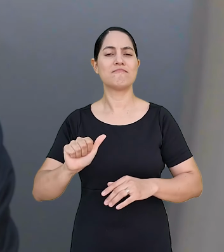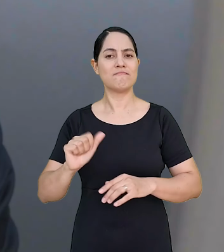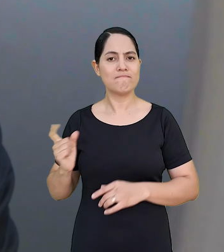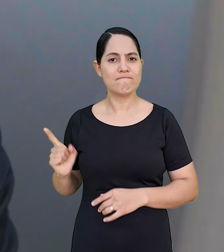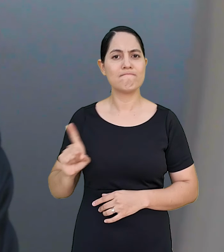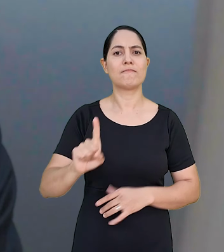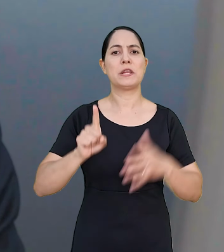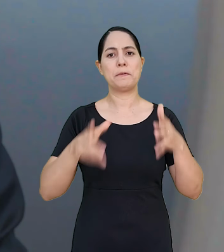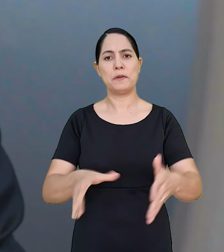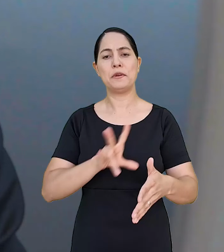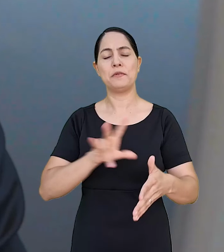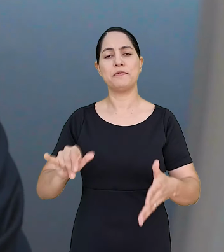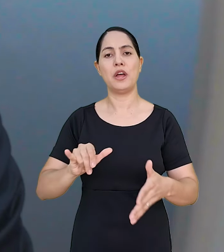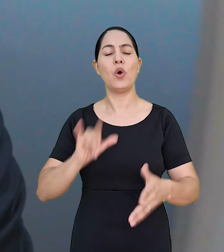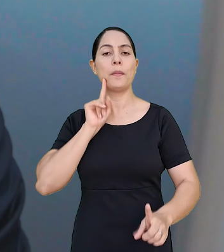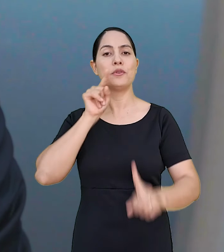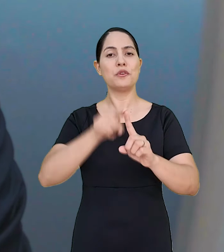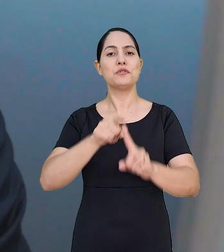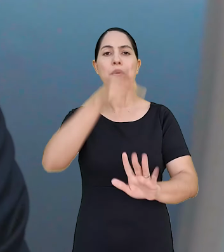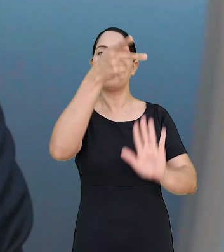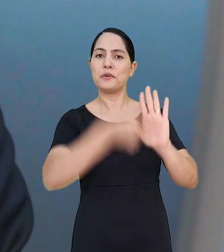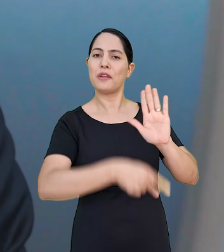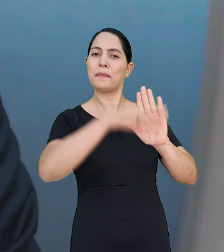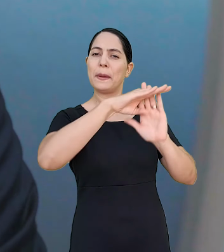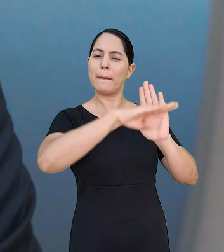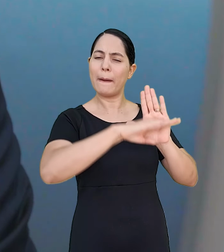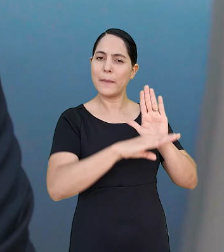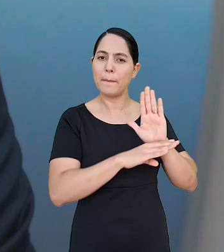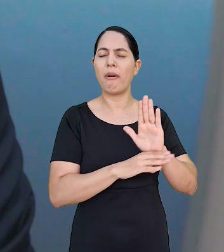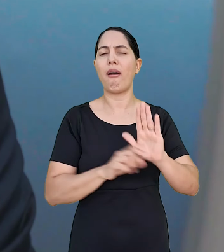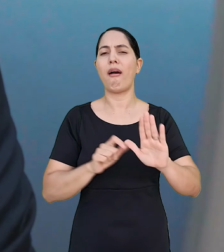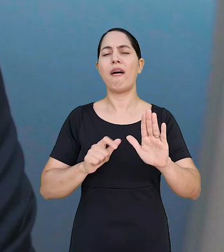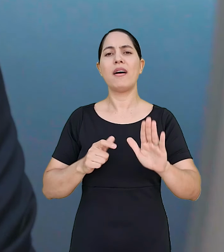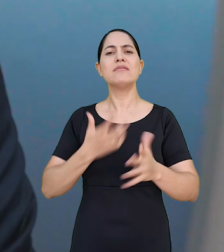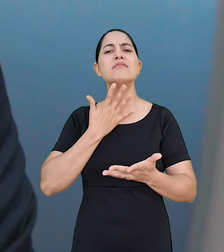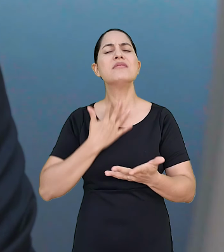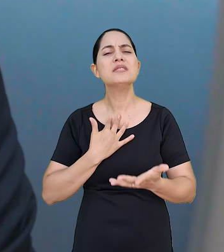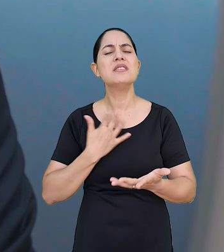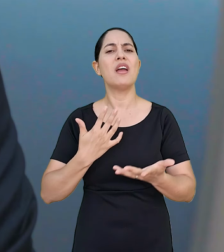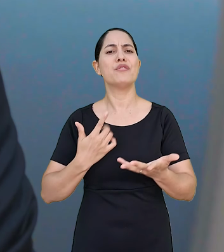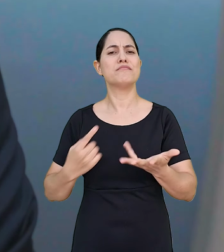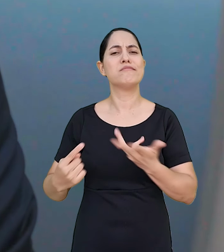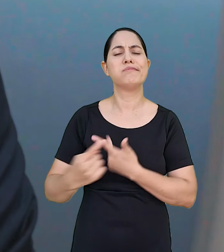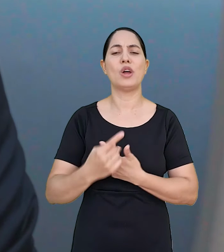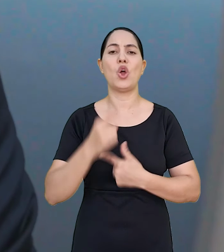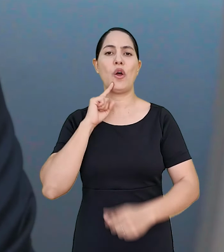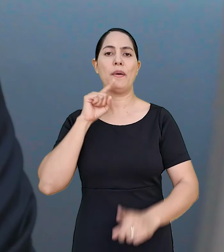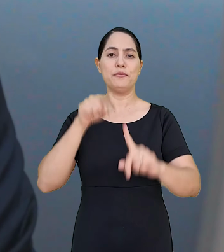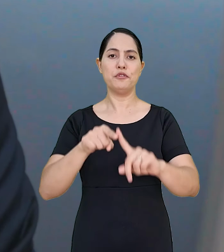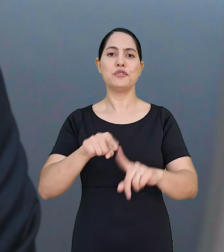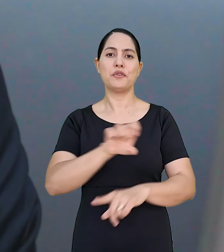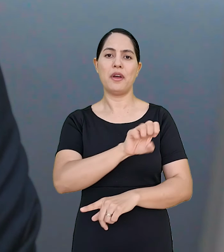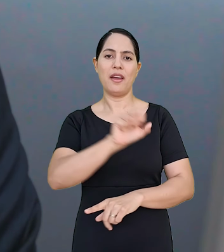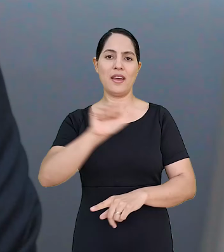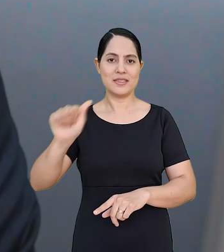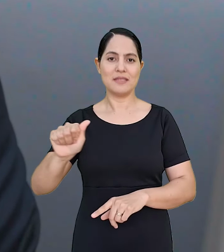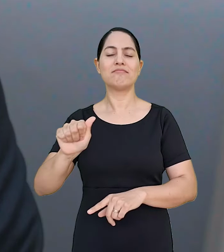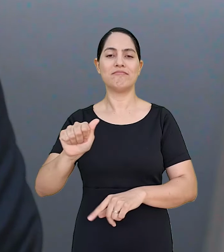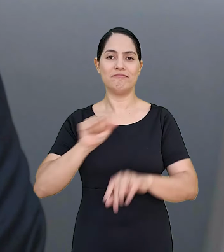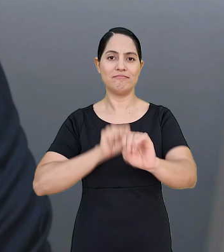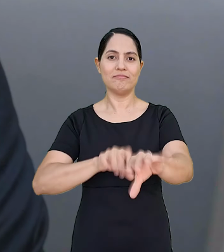anseios, apresentando seus projetos e validando dentro do sistema a importância da qualificação do ensino